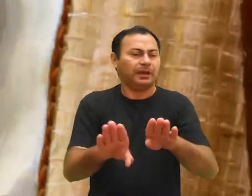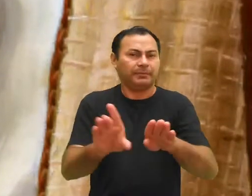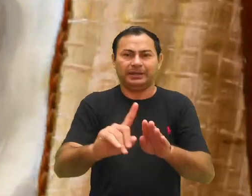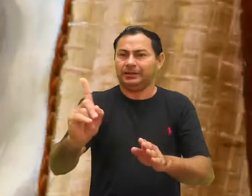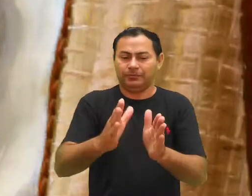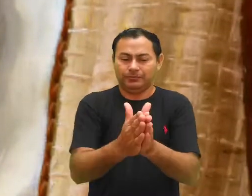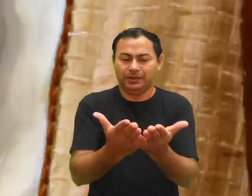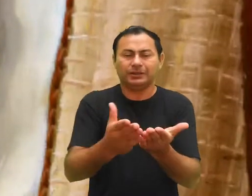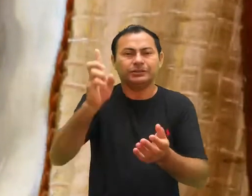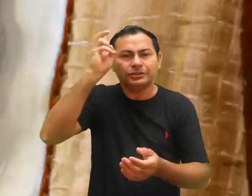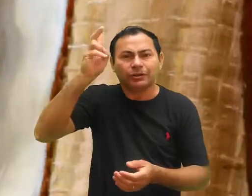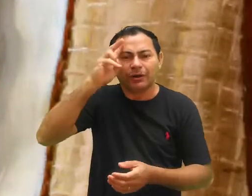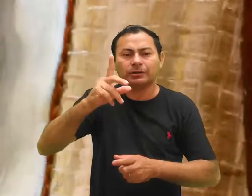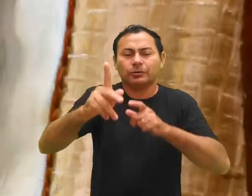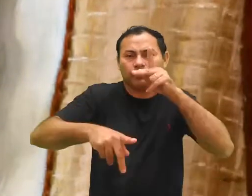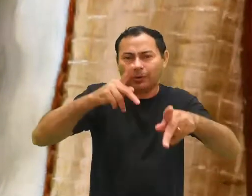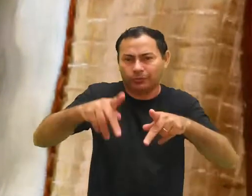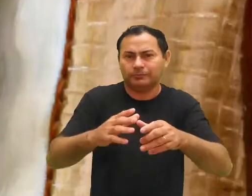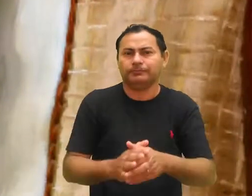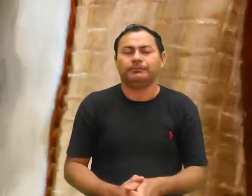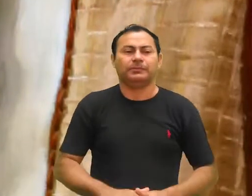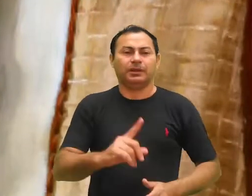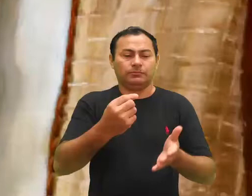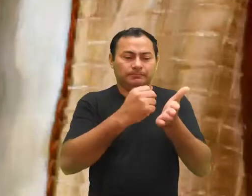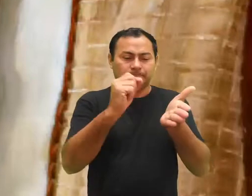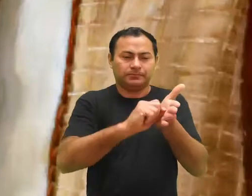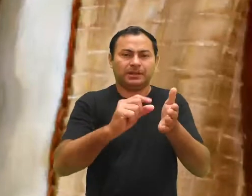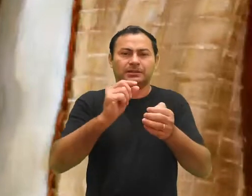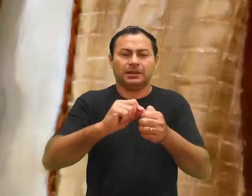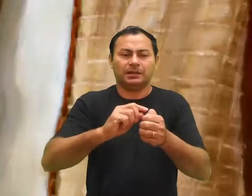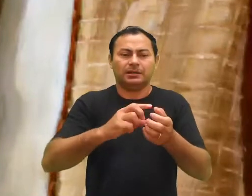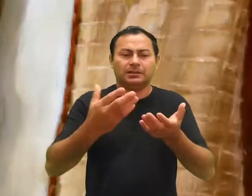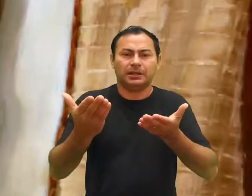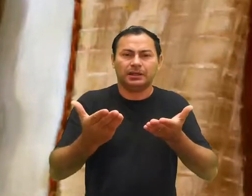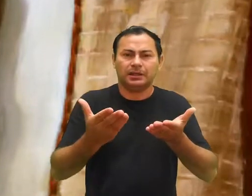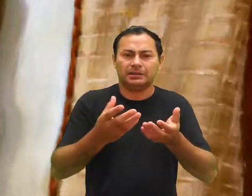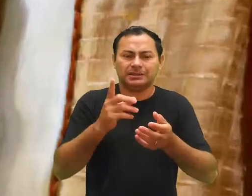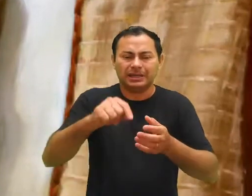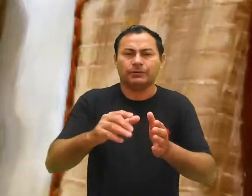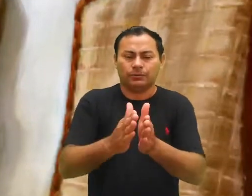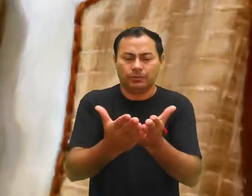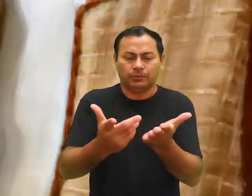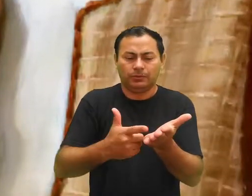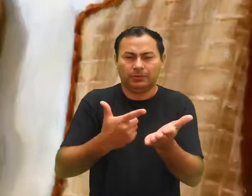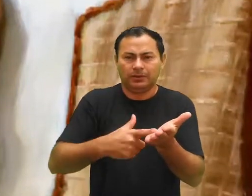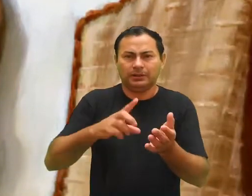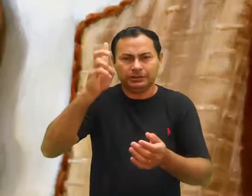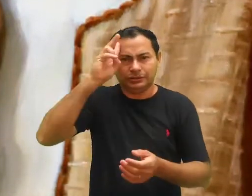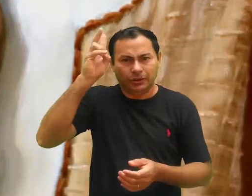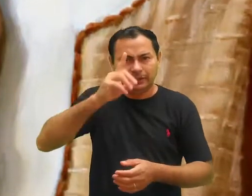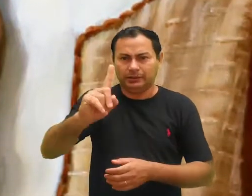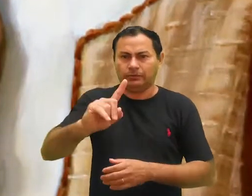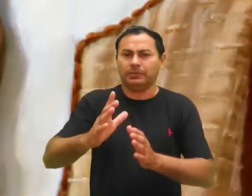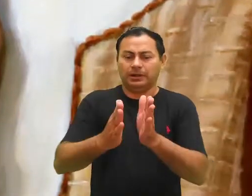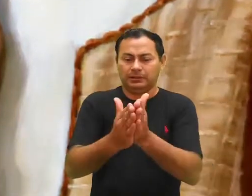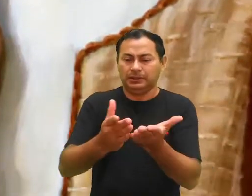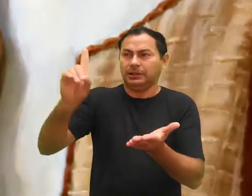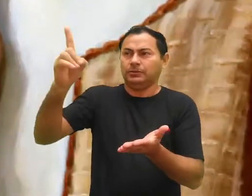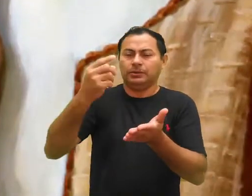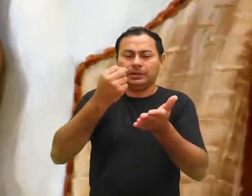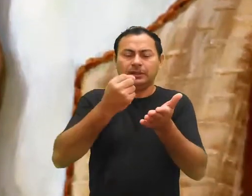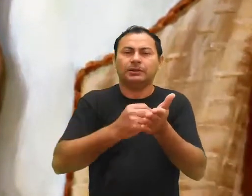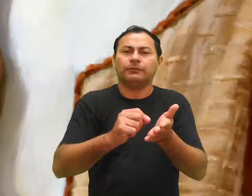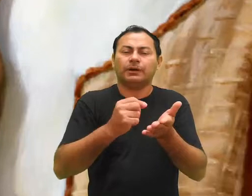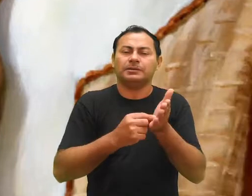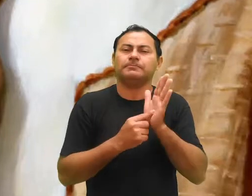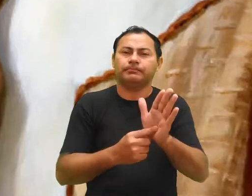ciências. Também não é um livro de história da civilização. Não foi escrita para servir como livro de história. A Bíblia foi escrita como